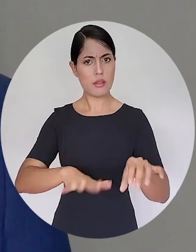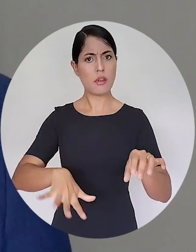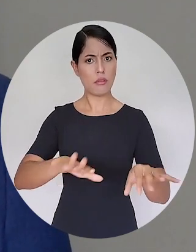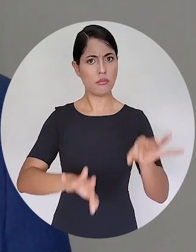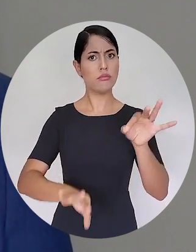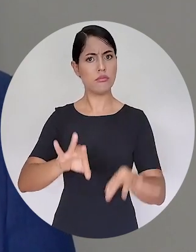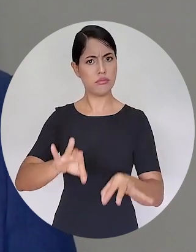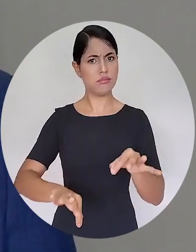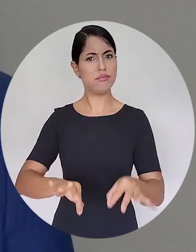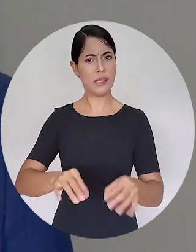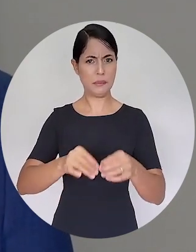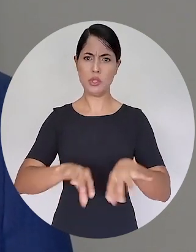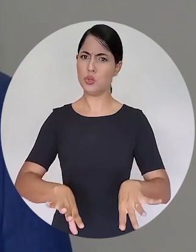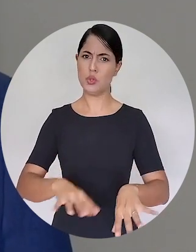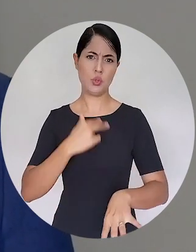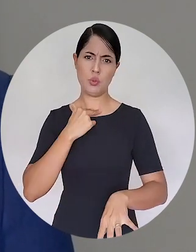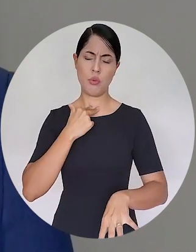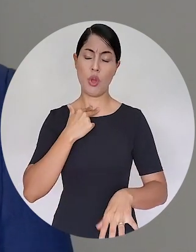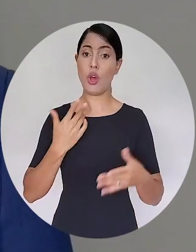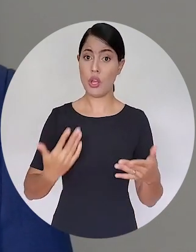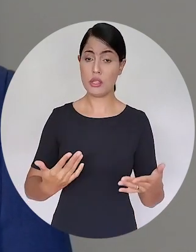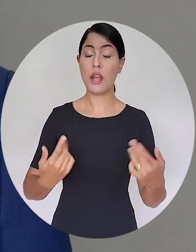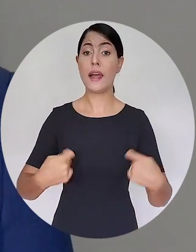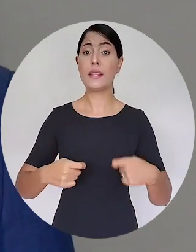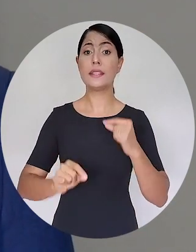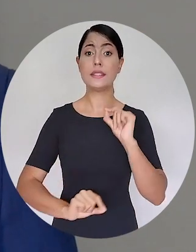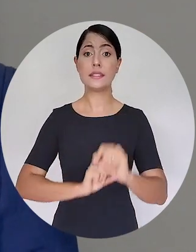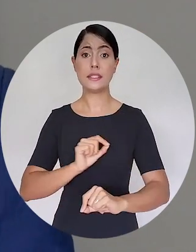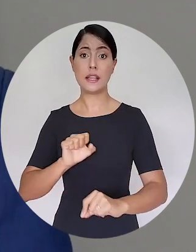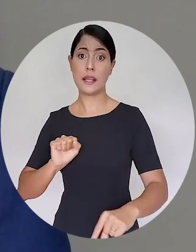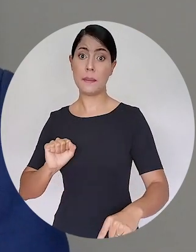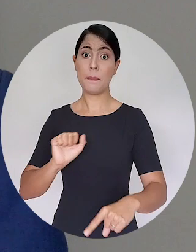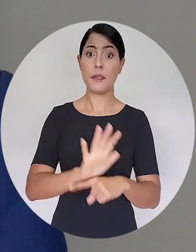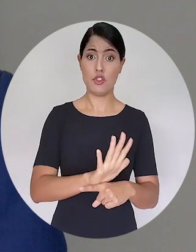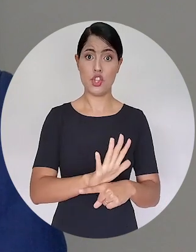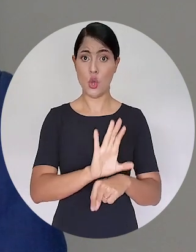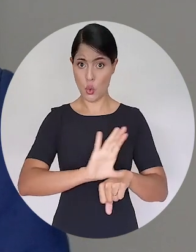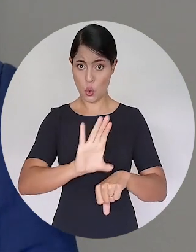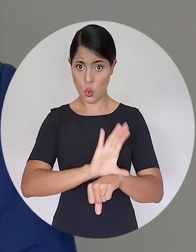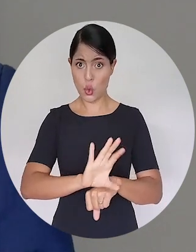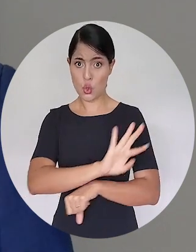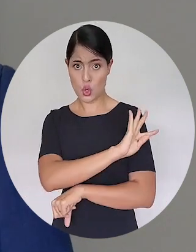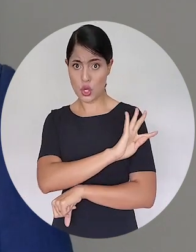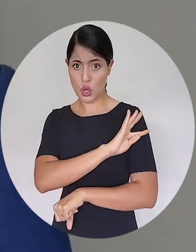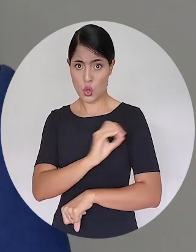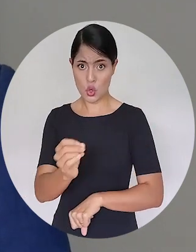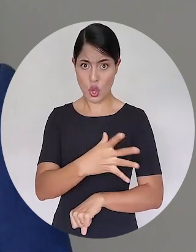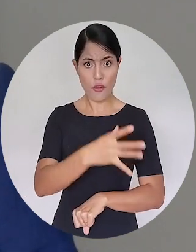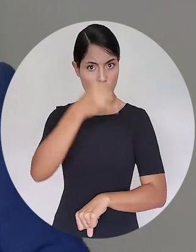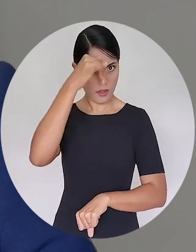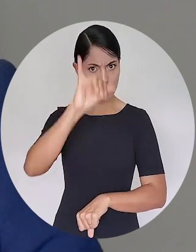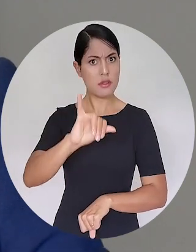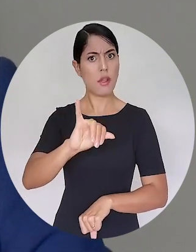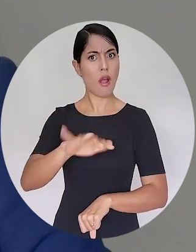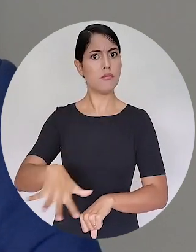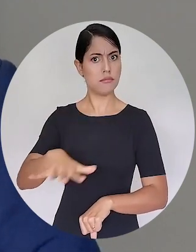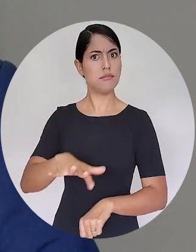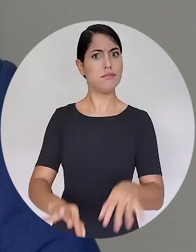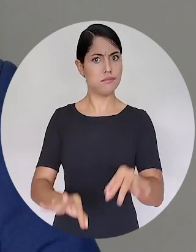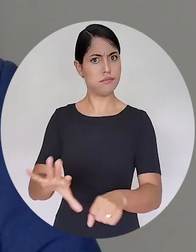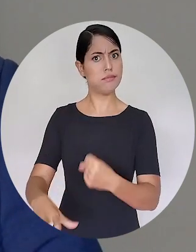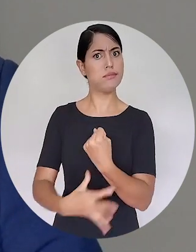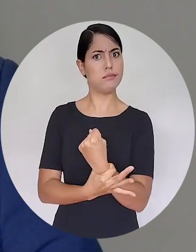urgência no pedido de prioridade de julgamento se dá pela necessidade de impedir a oferta de novos cursos e evitar a